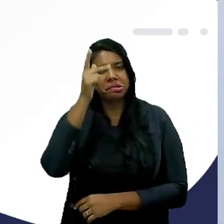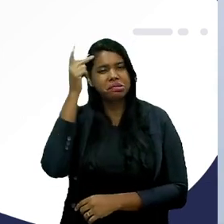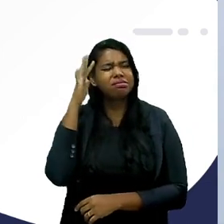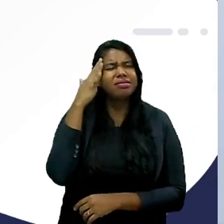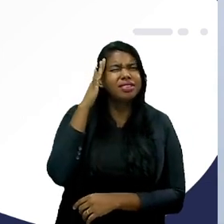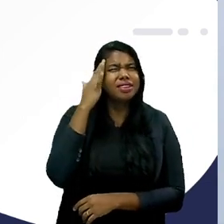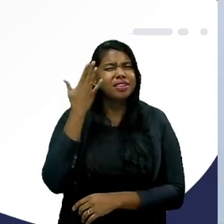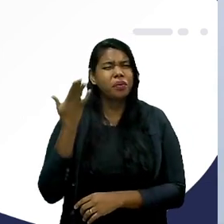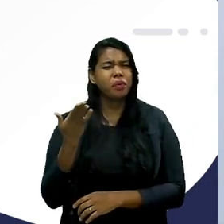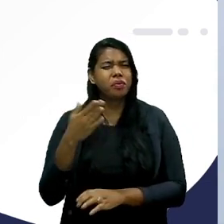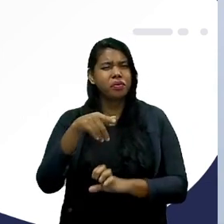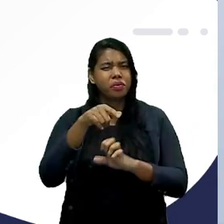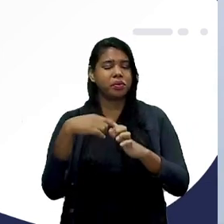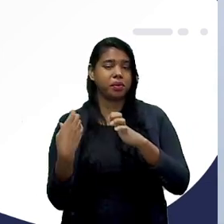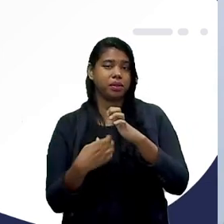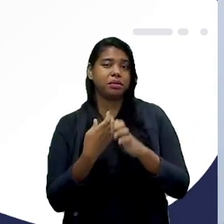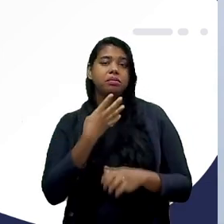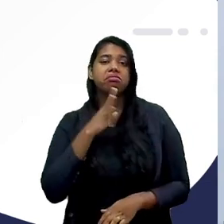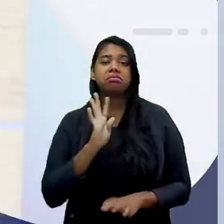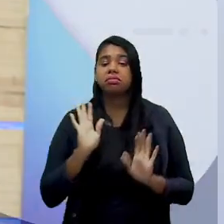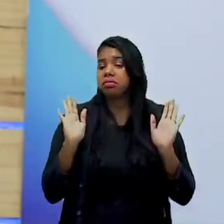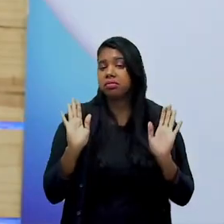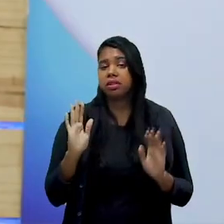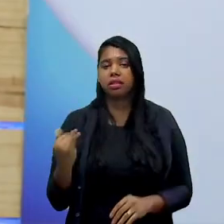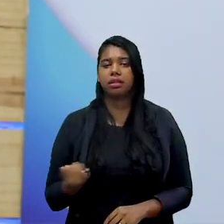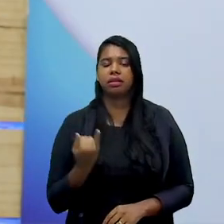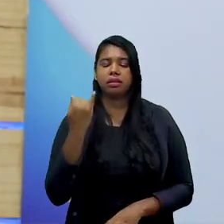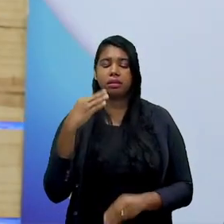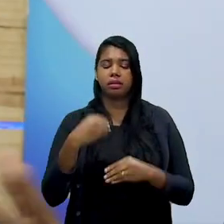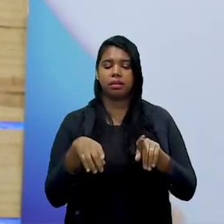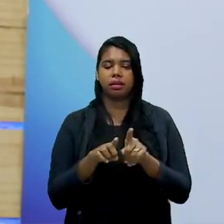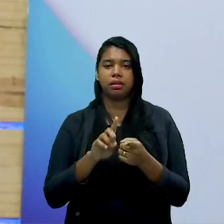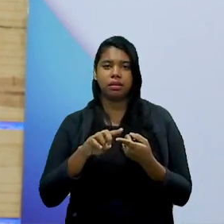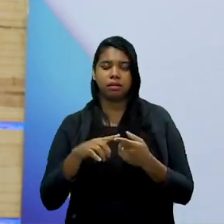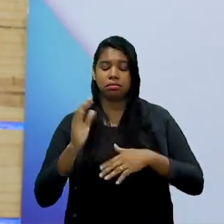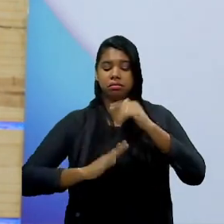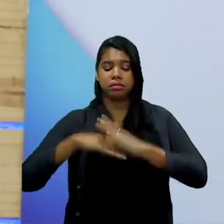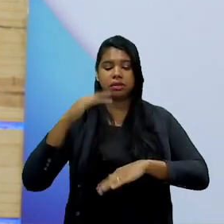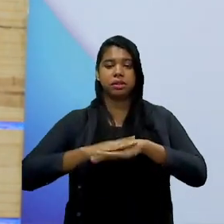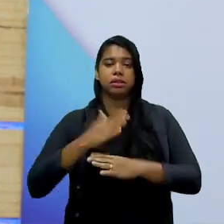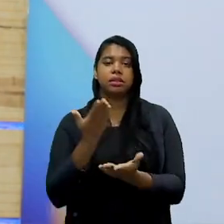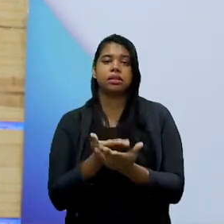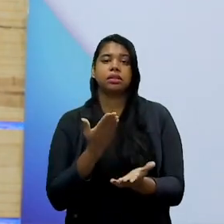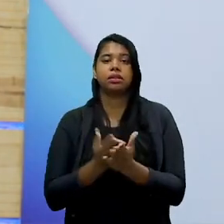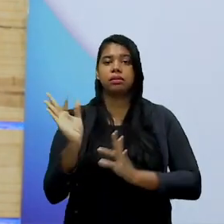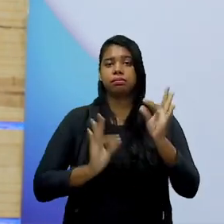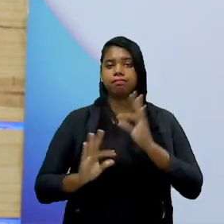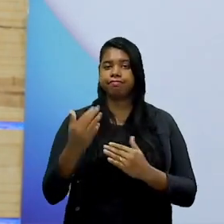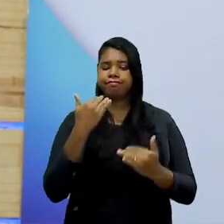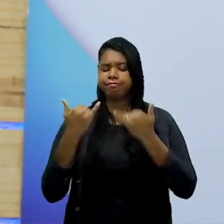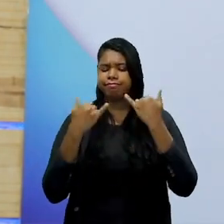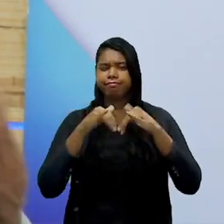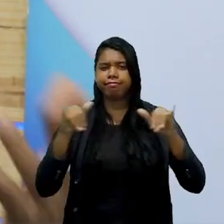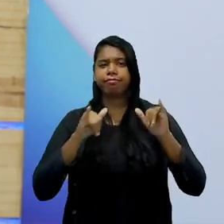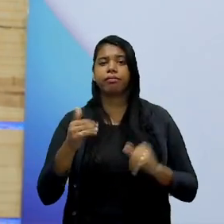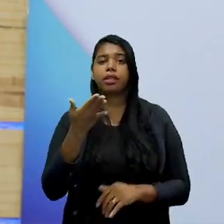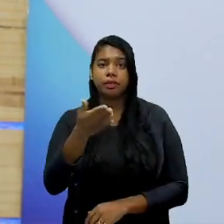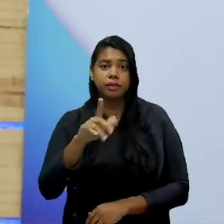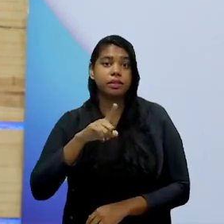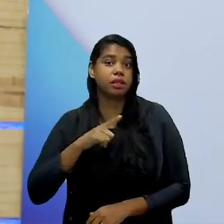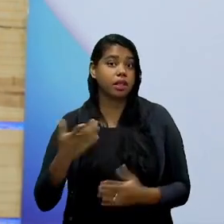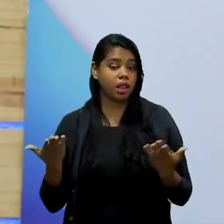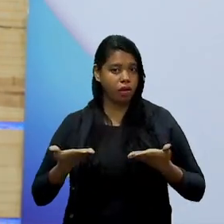confundem, empresários que não tiveram a oportunidade de se capacitarem, de ter essas informações que vocês estão